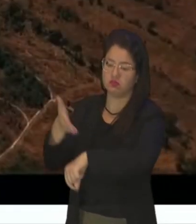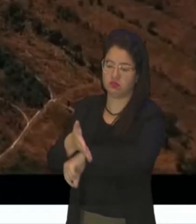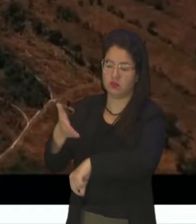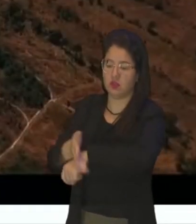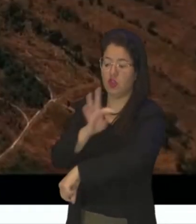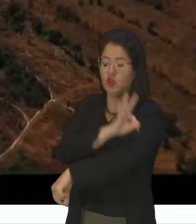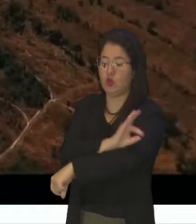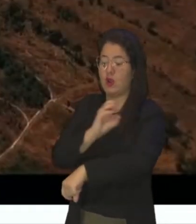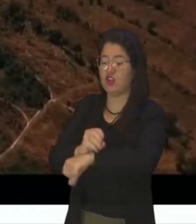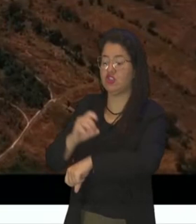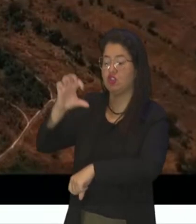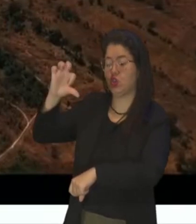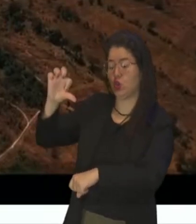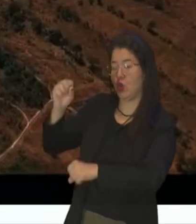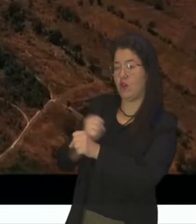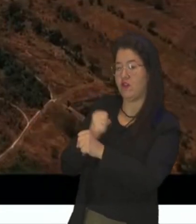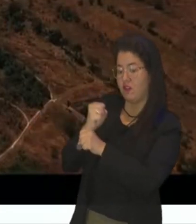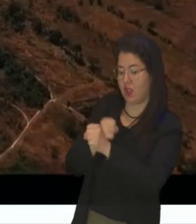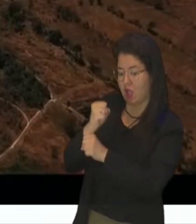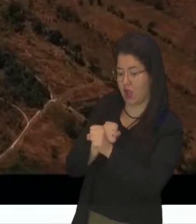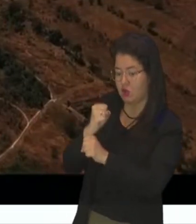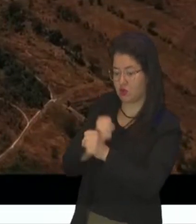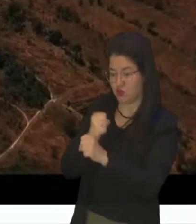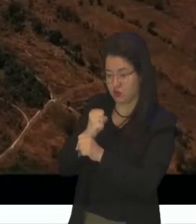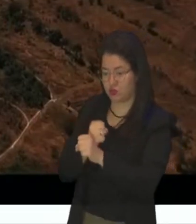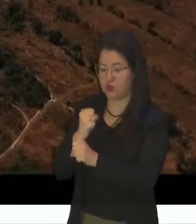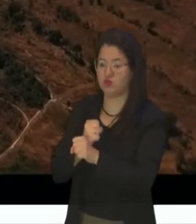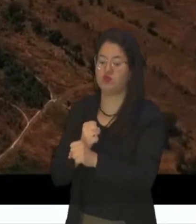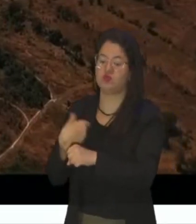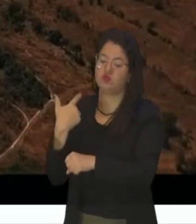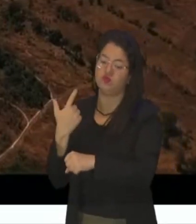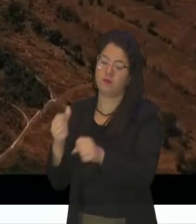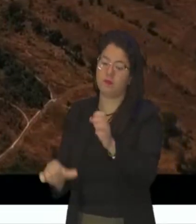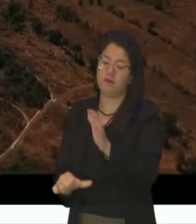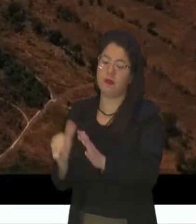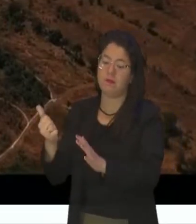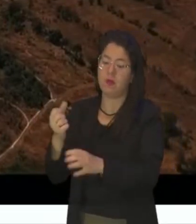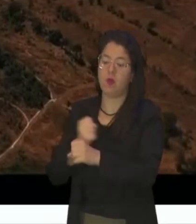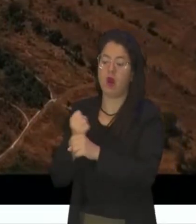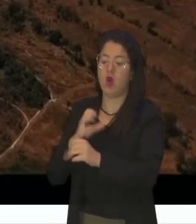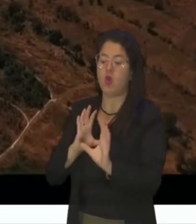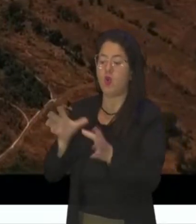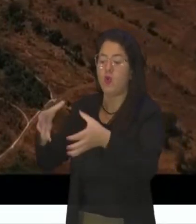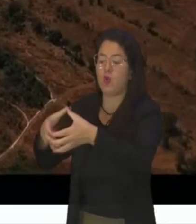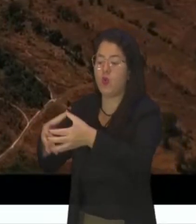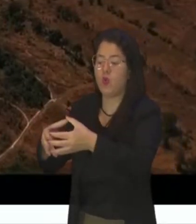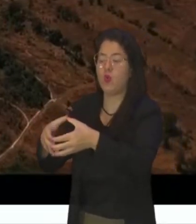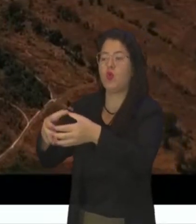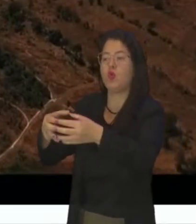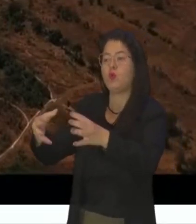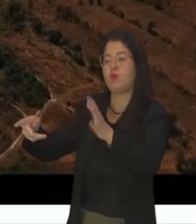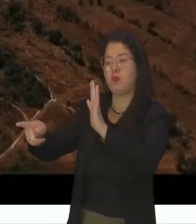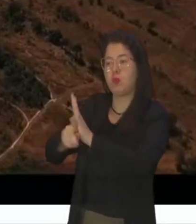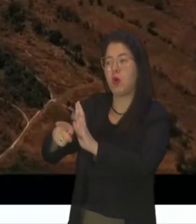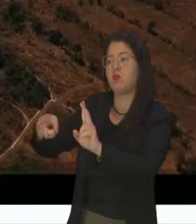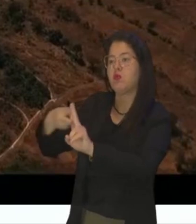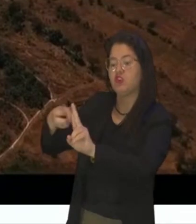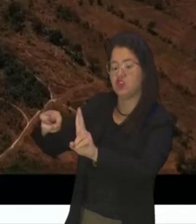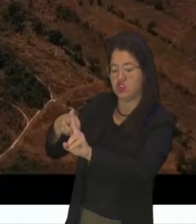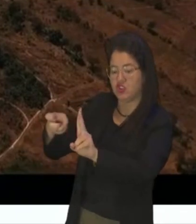morando os primeiros anos nós moramos na aldeia, Nronzauí, como está escrito